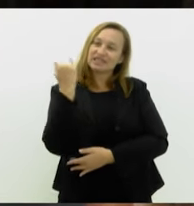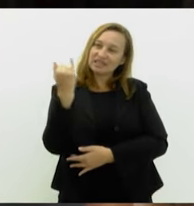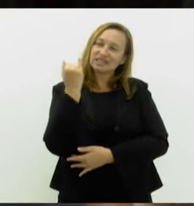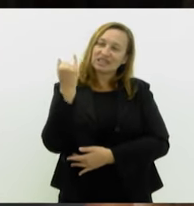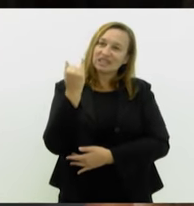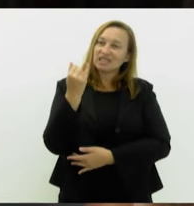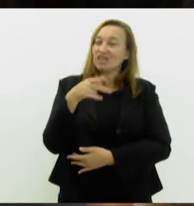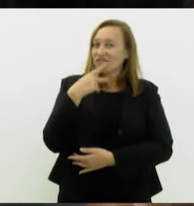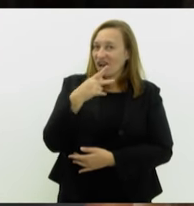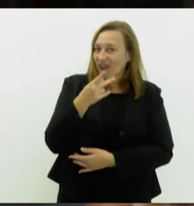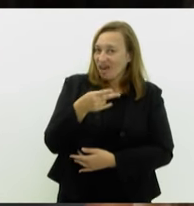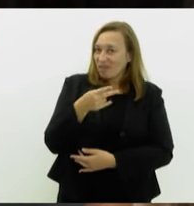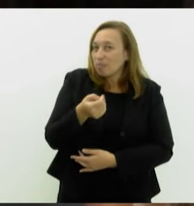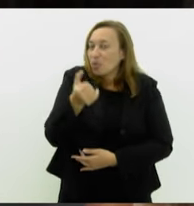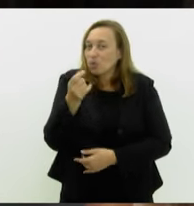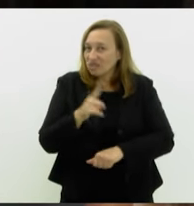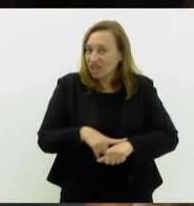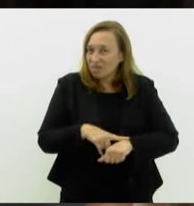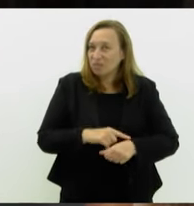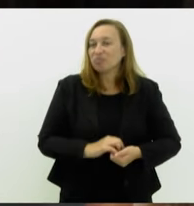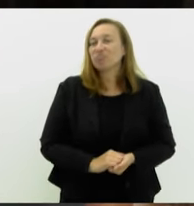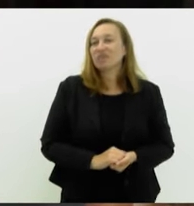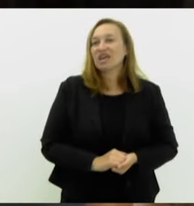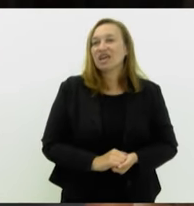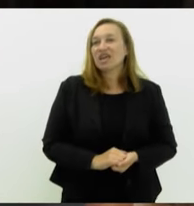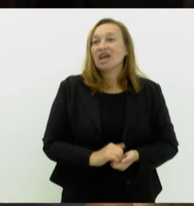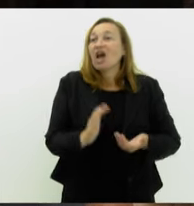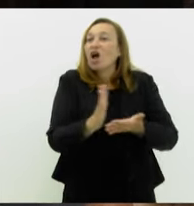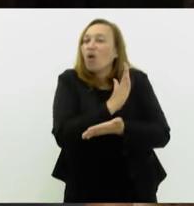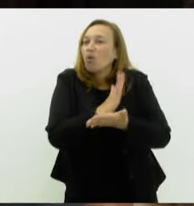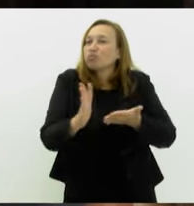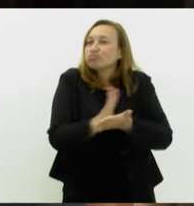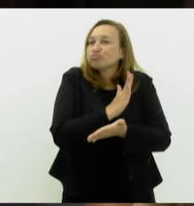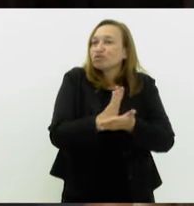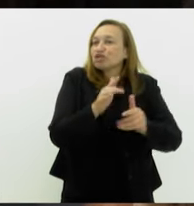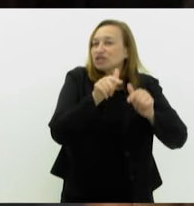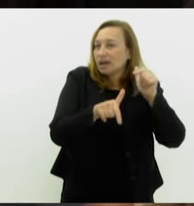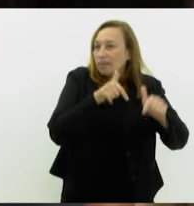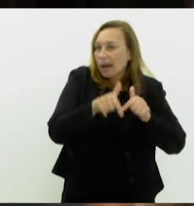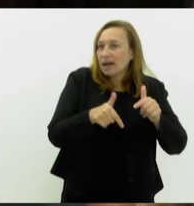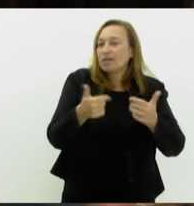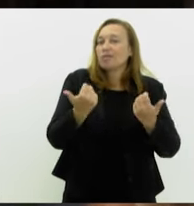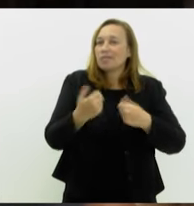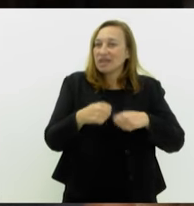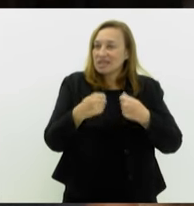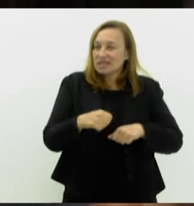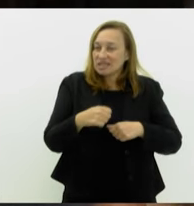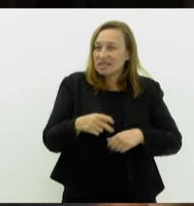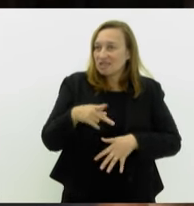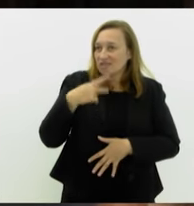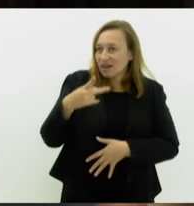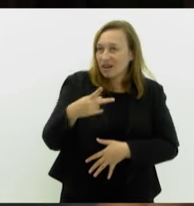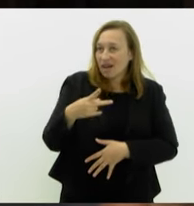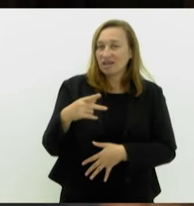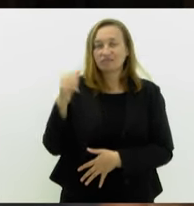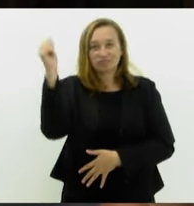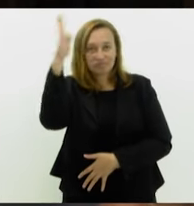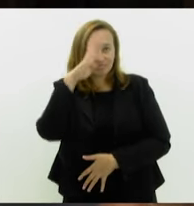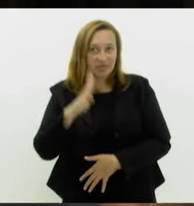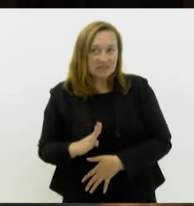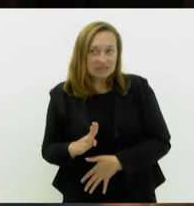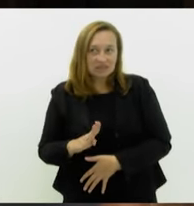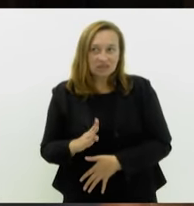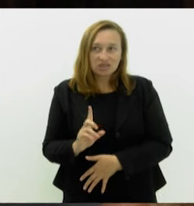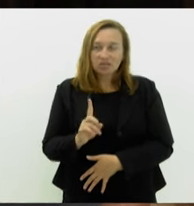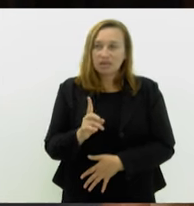gente comentava agora eh que determinadas funções a gente precisa exercitar falando com o Brasil não